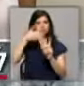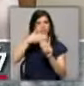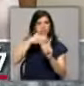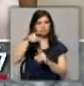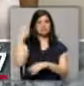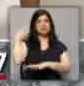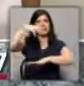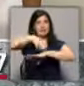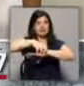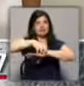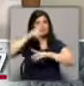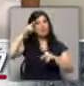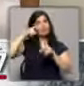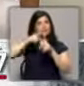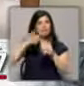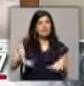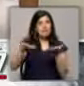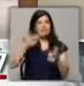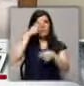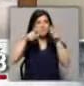casa dedicada aos empreendedores?